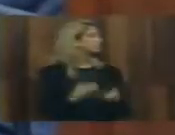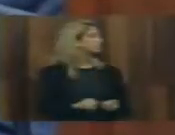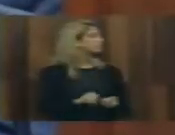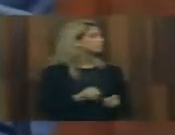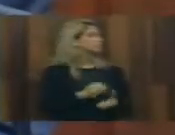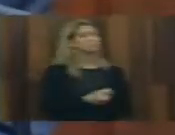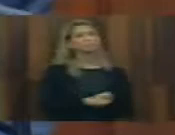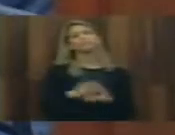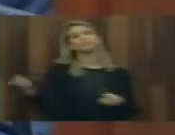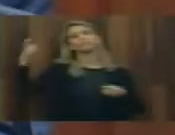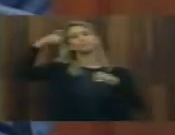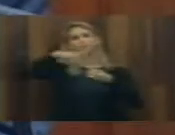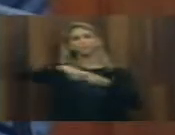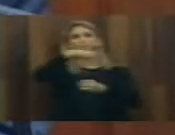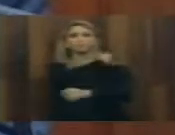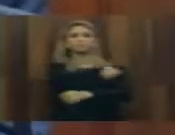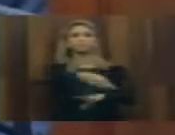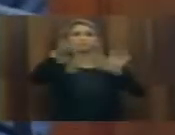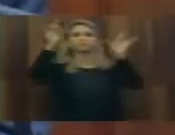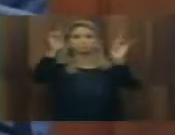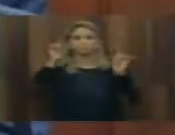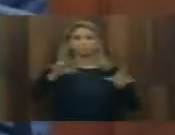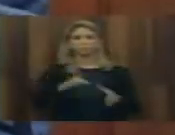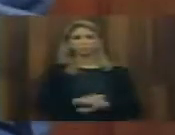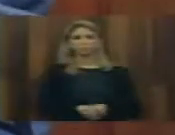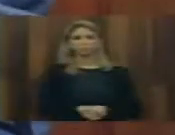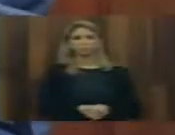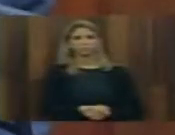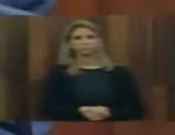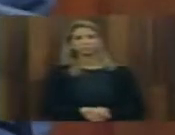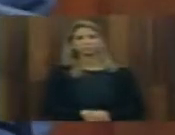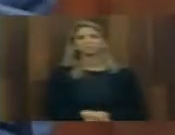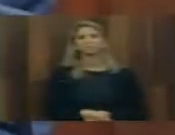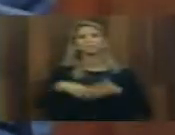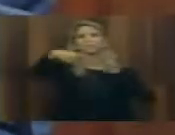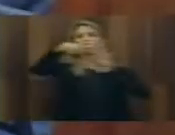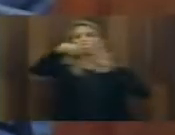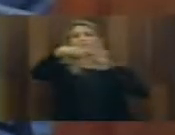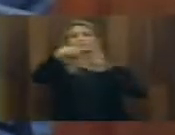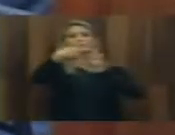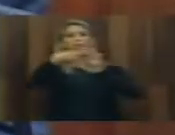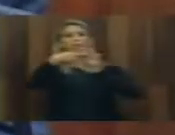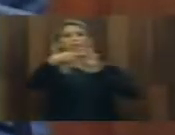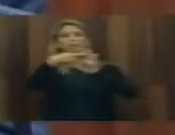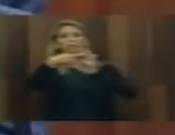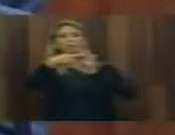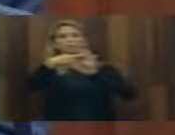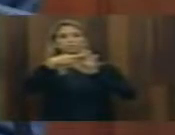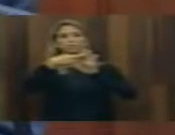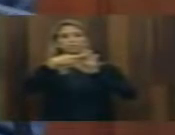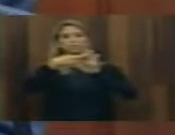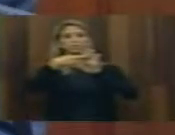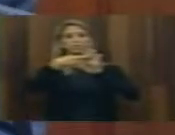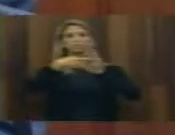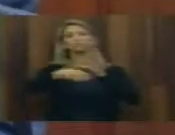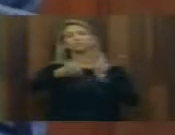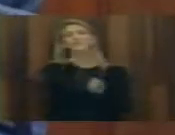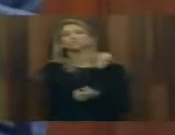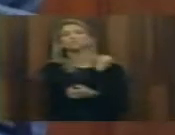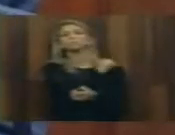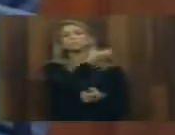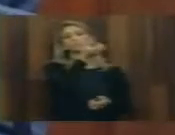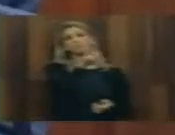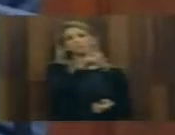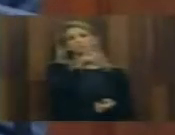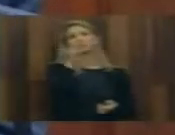por unanimidade. Matéria volta em sessão extraordinária. Projeto de resolução 6/17, promovente vereador